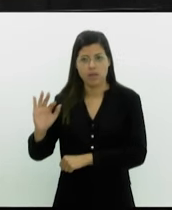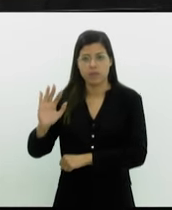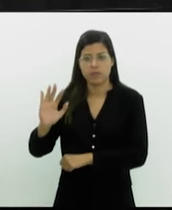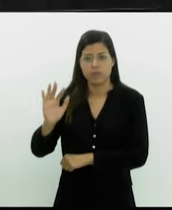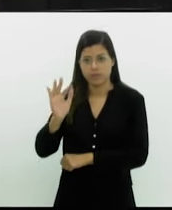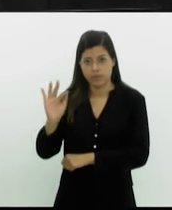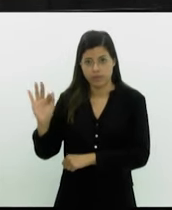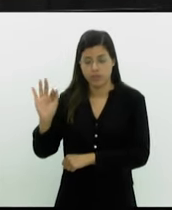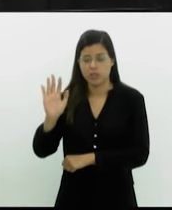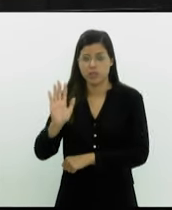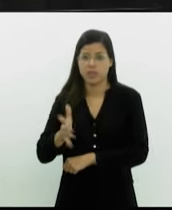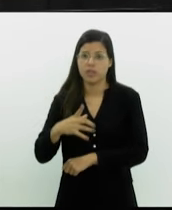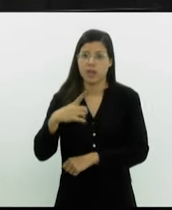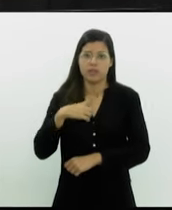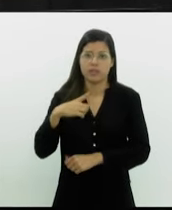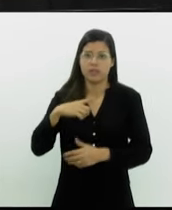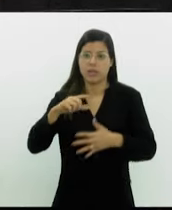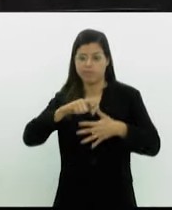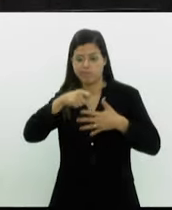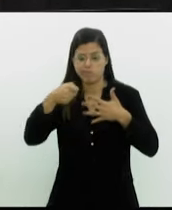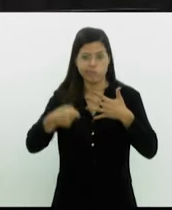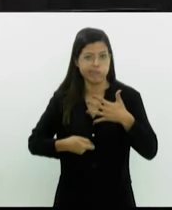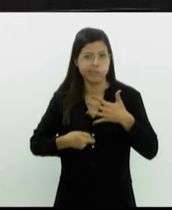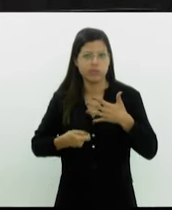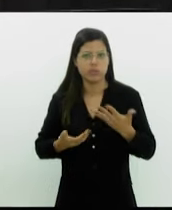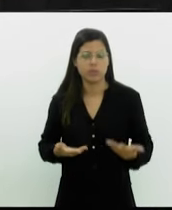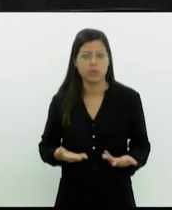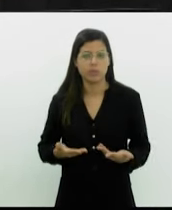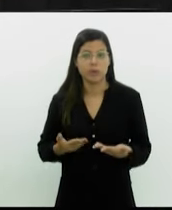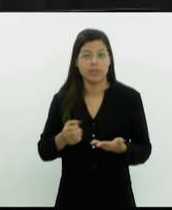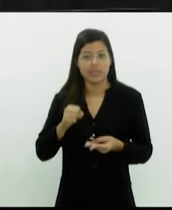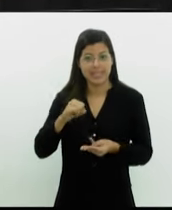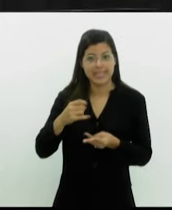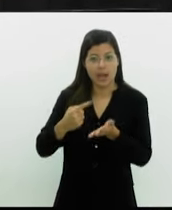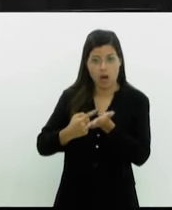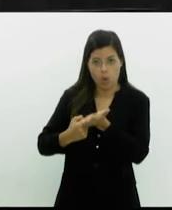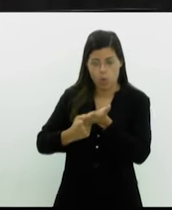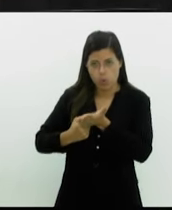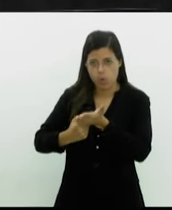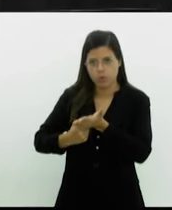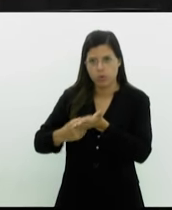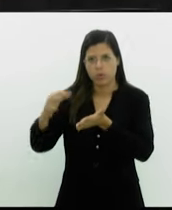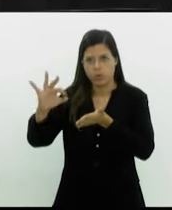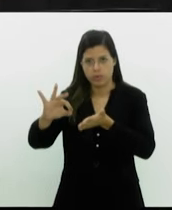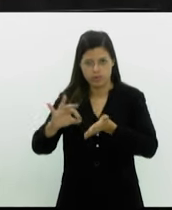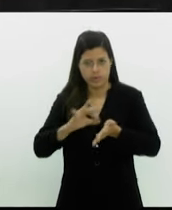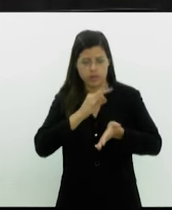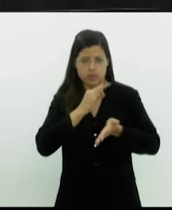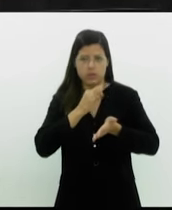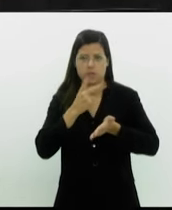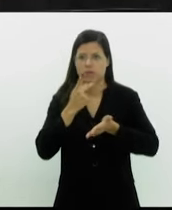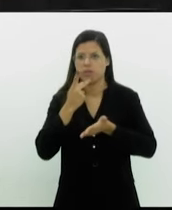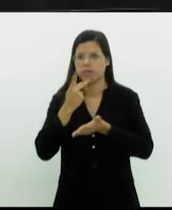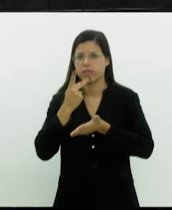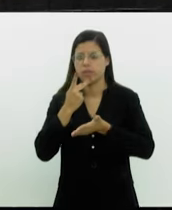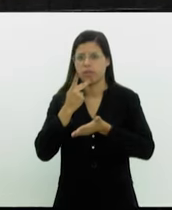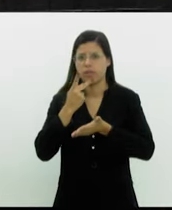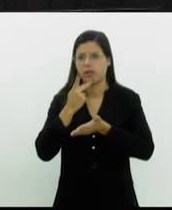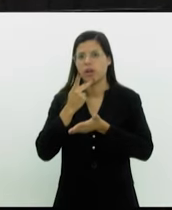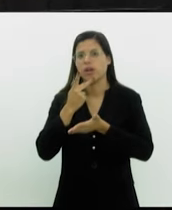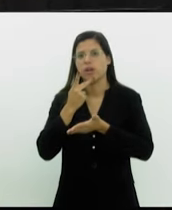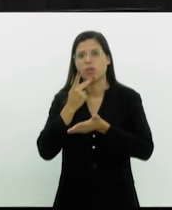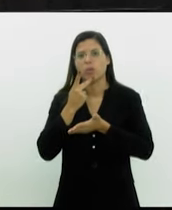jurisprudência firmada que qualquer acordo que você assine dizendo que se abre